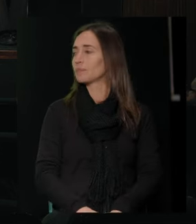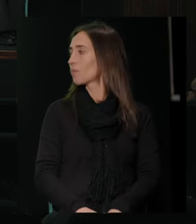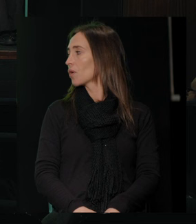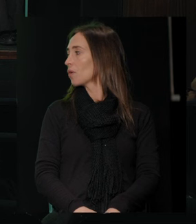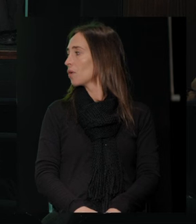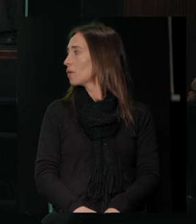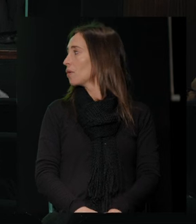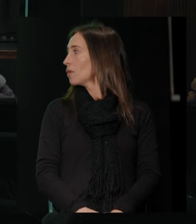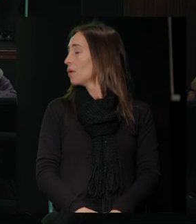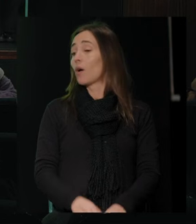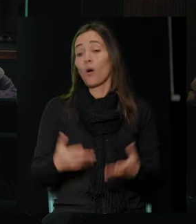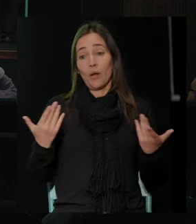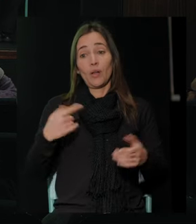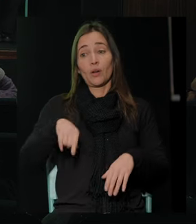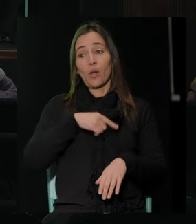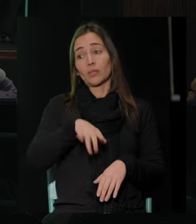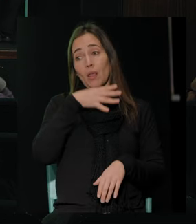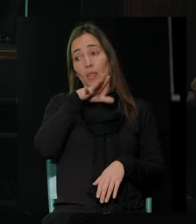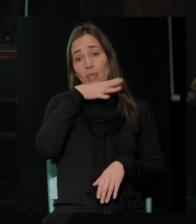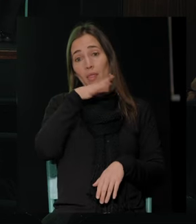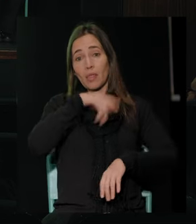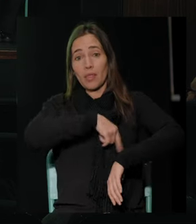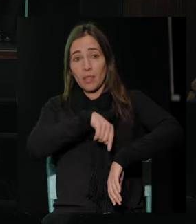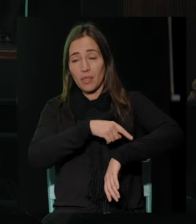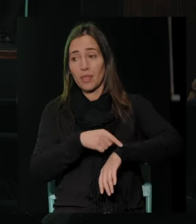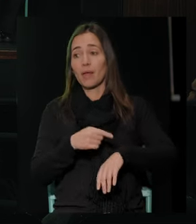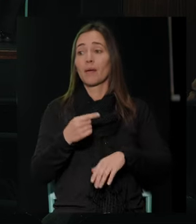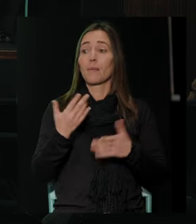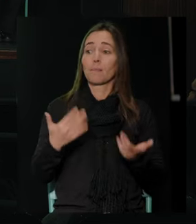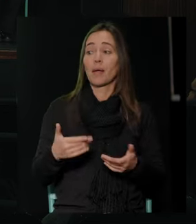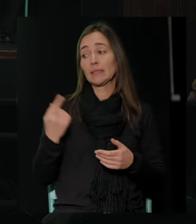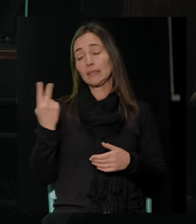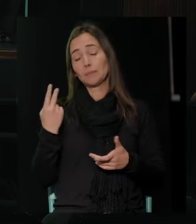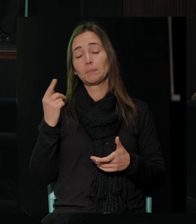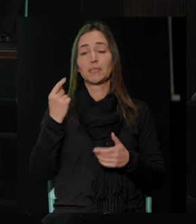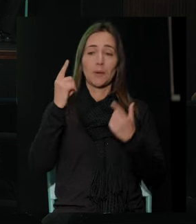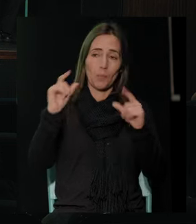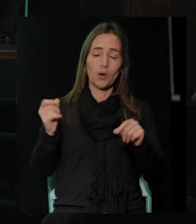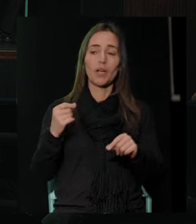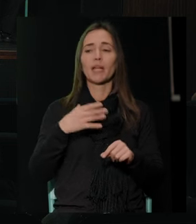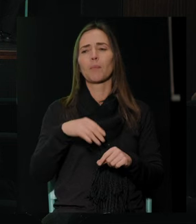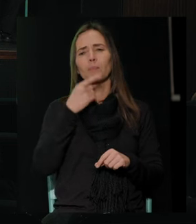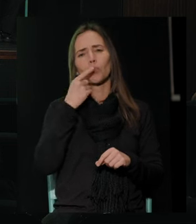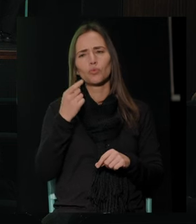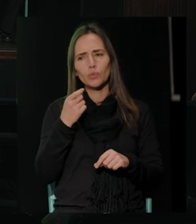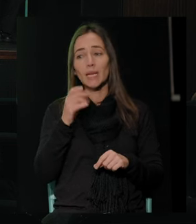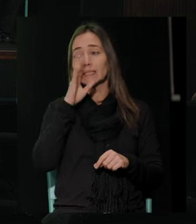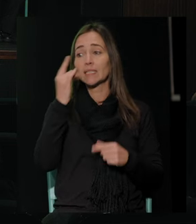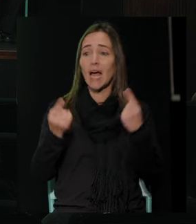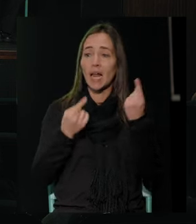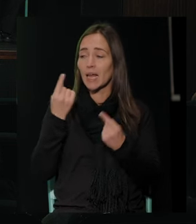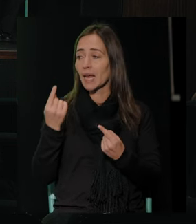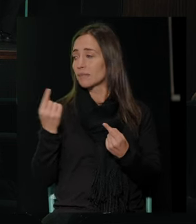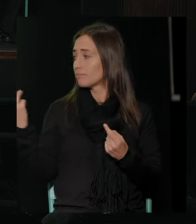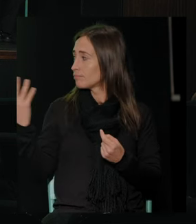Olha, nós ficaríamos aqui muito mais tempo, mas eles têm de ir embora. E eu ia perguntar só se alguém dos convidados quer